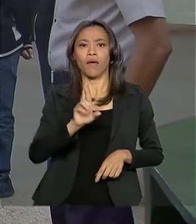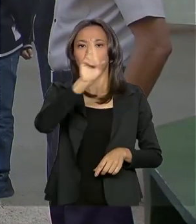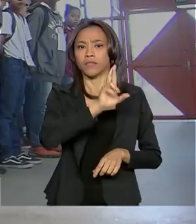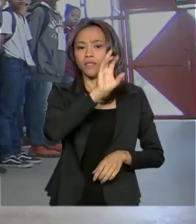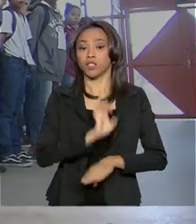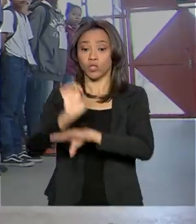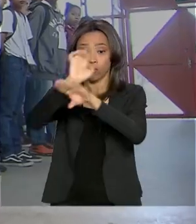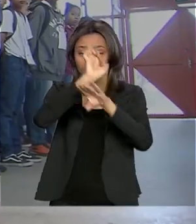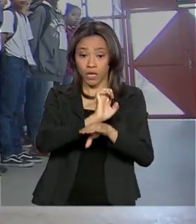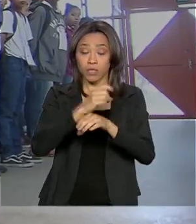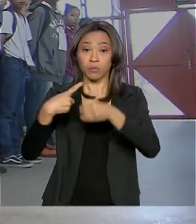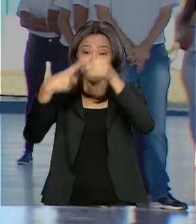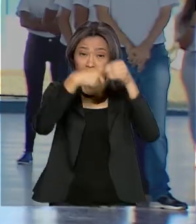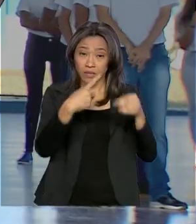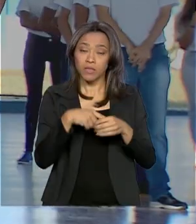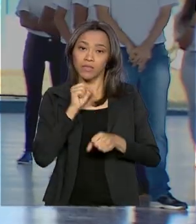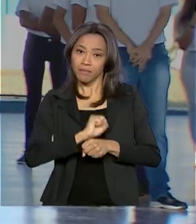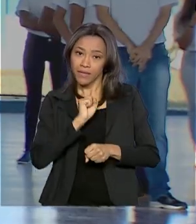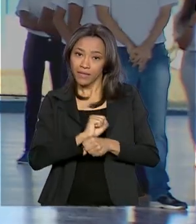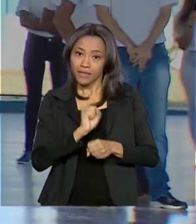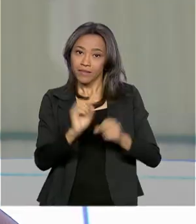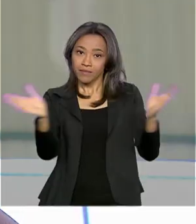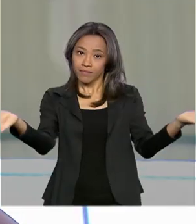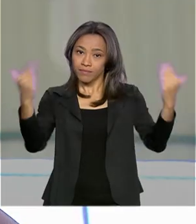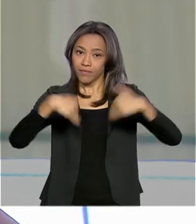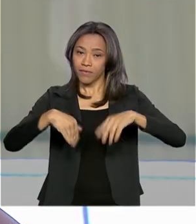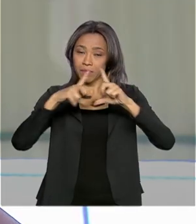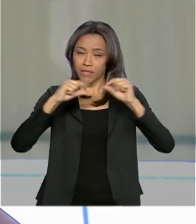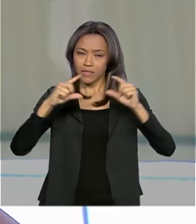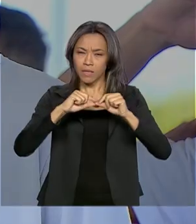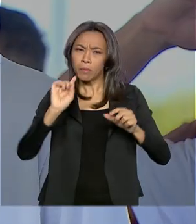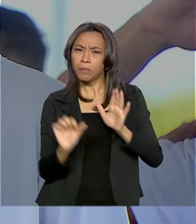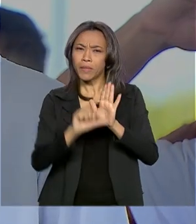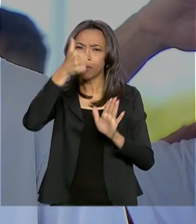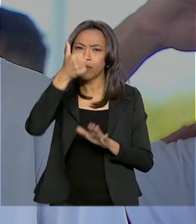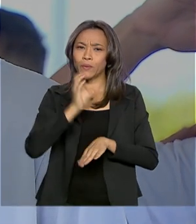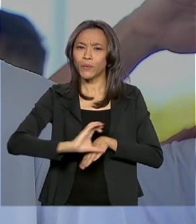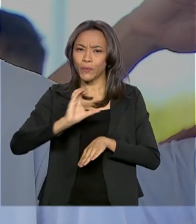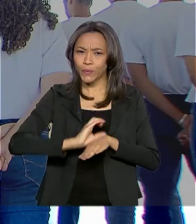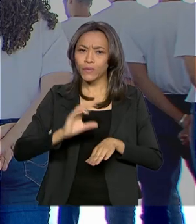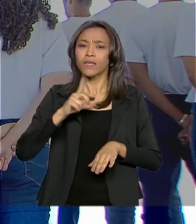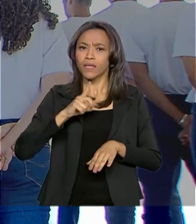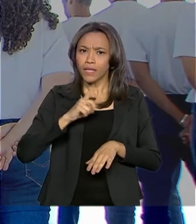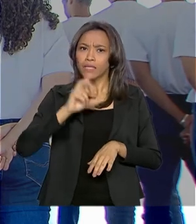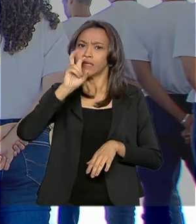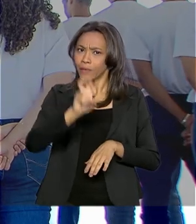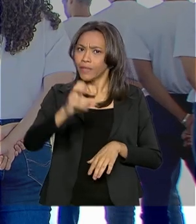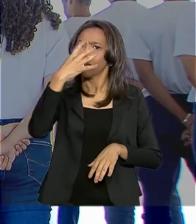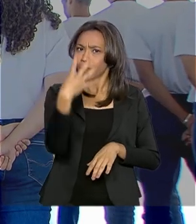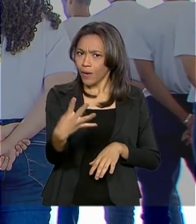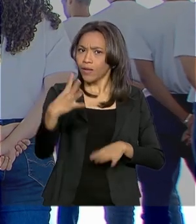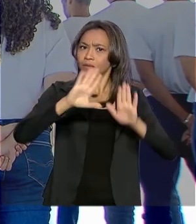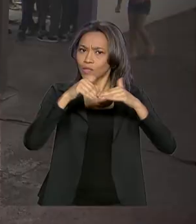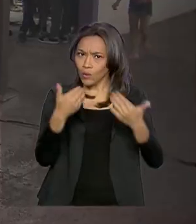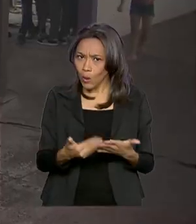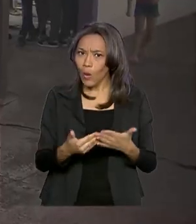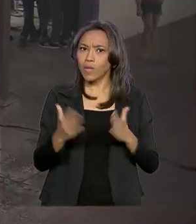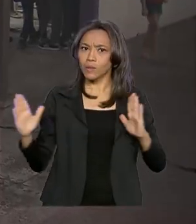esperados em brasília para o primeiro curso do programa que vai contar com 54 escolas já em 2020